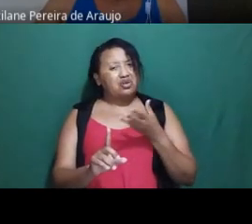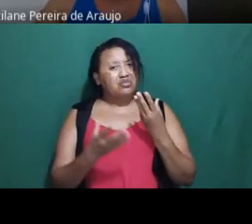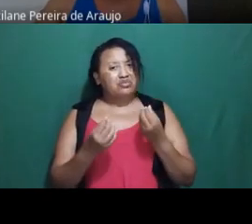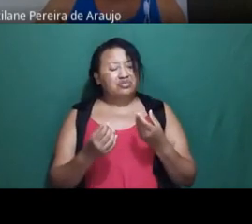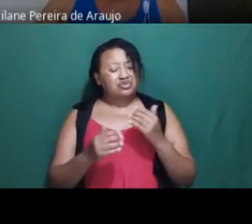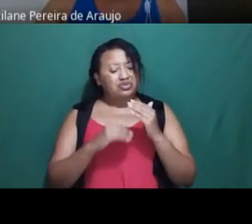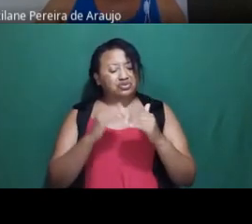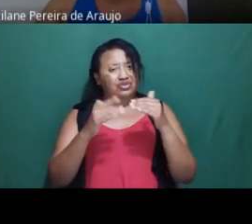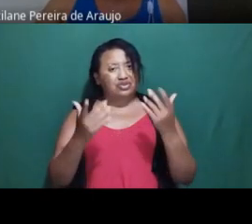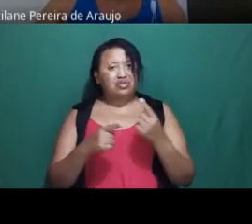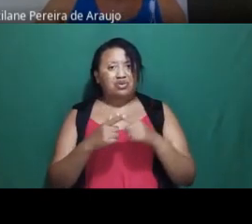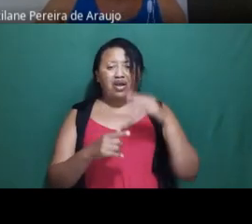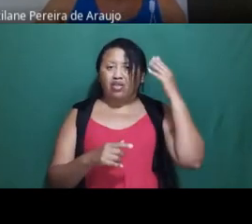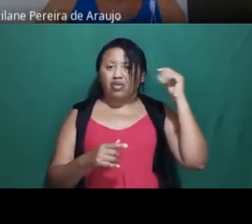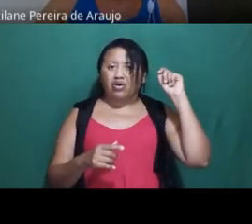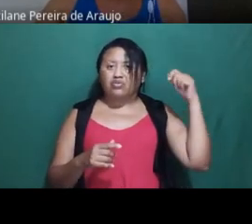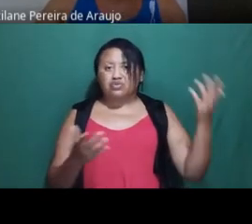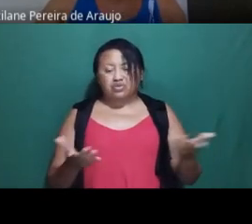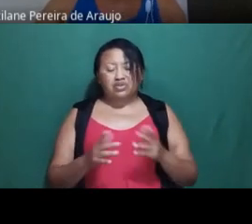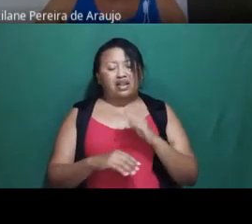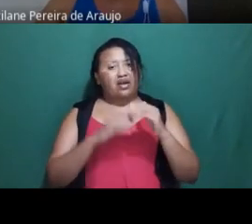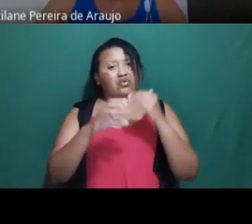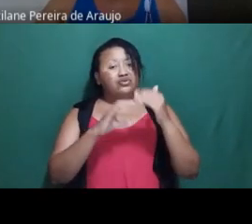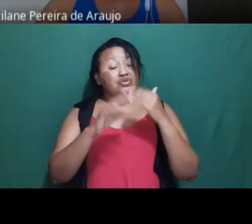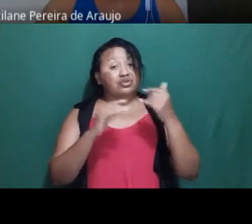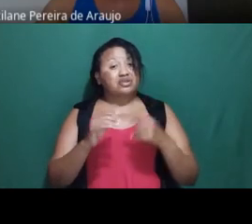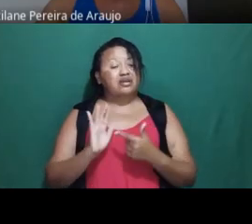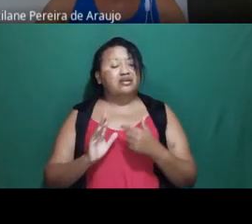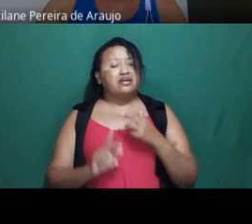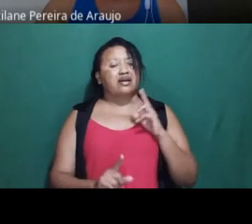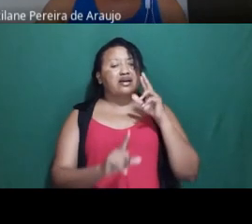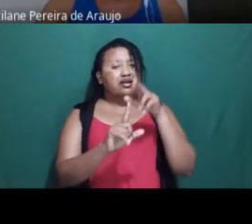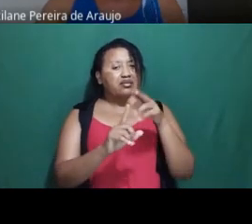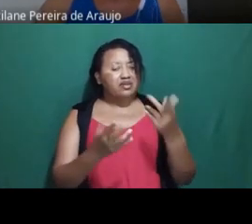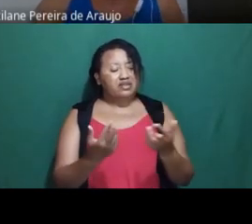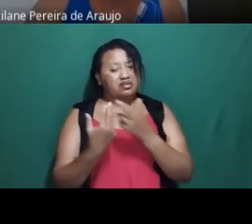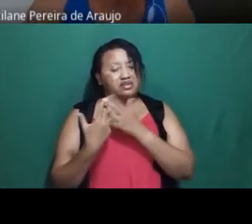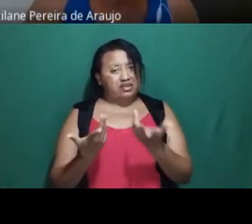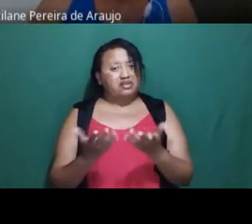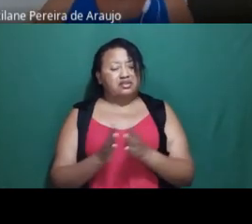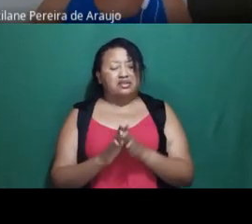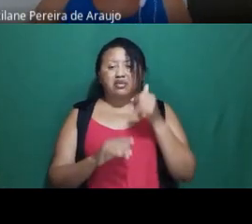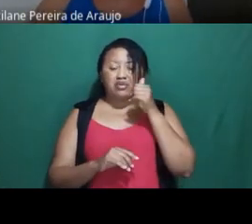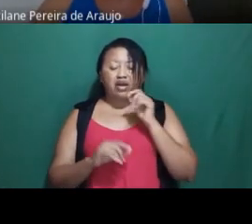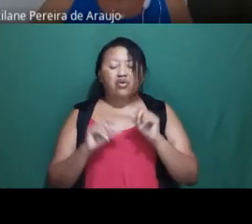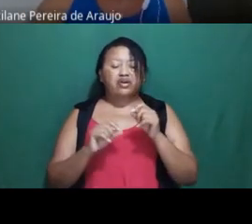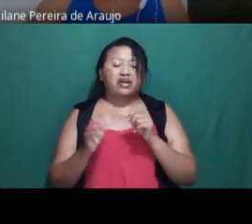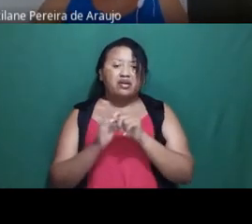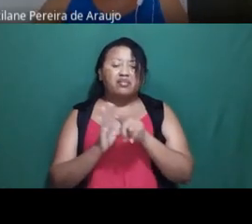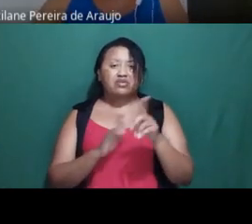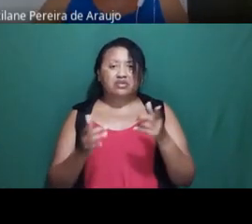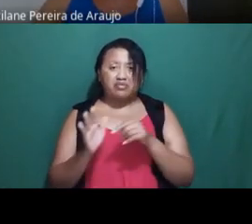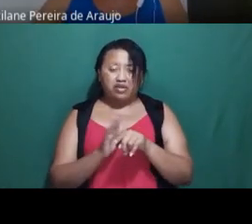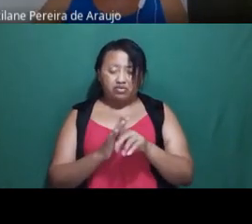da personagem por parte do autor ou melhor na construção da representação da mulher bom então o que que diz aqui a questão